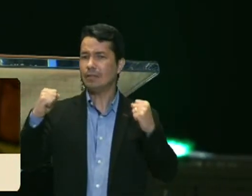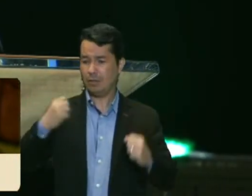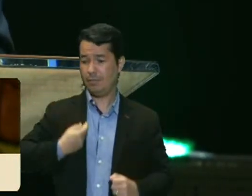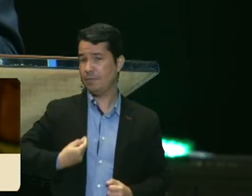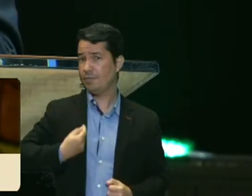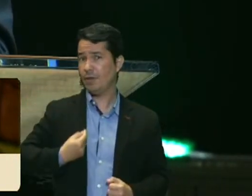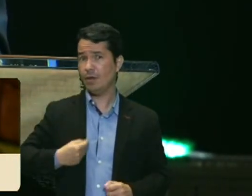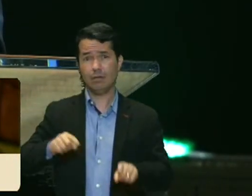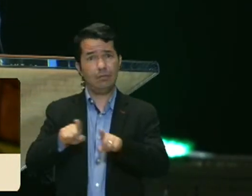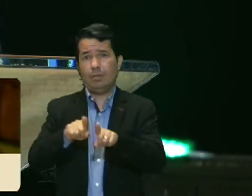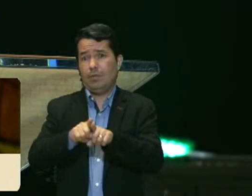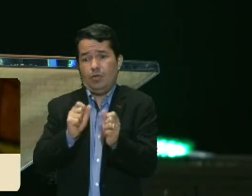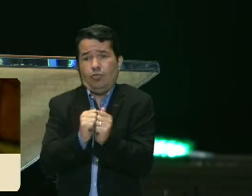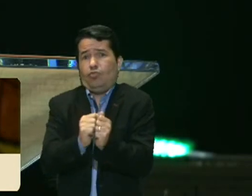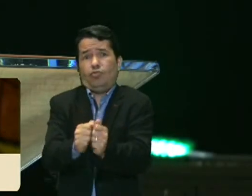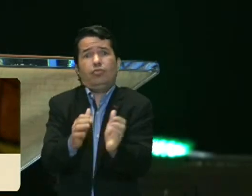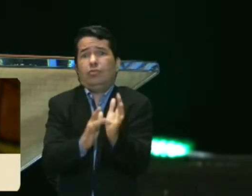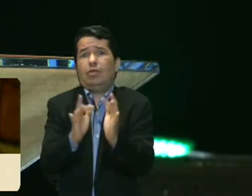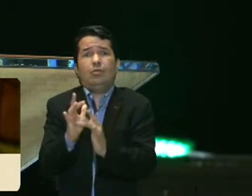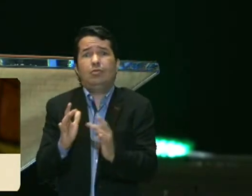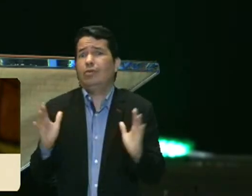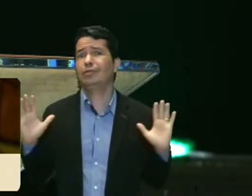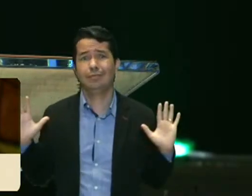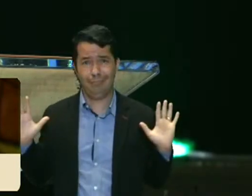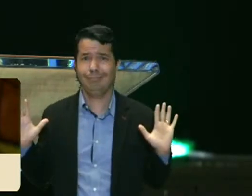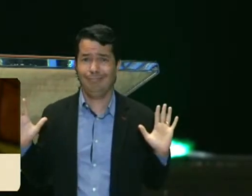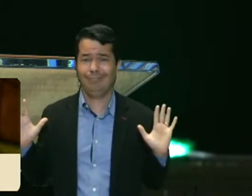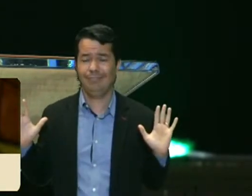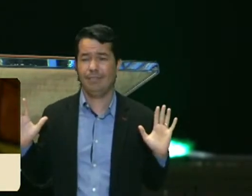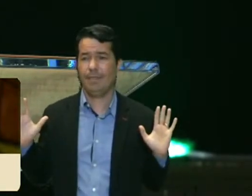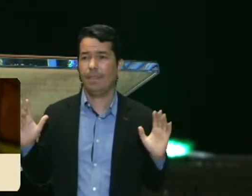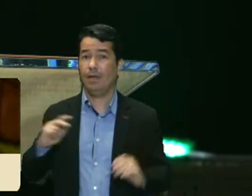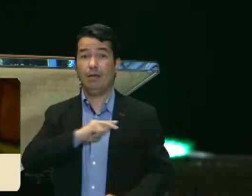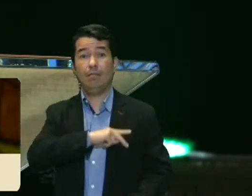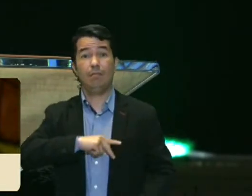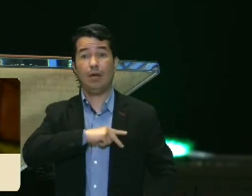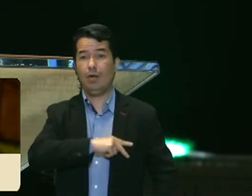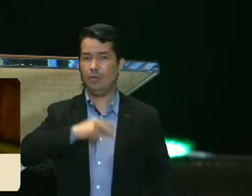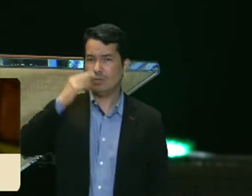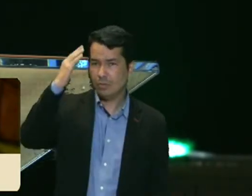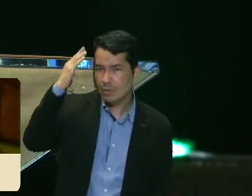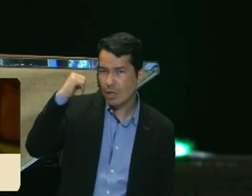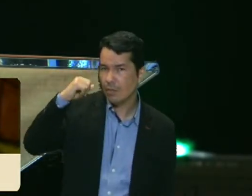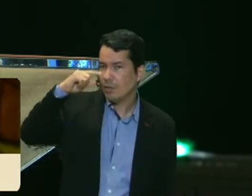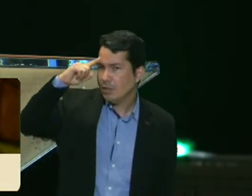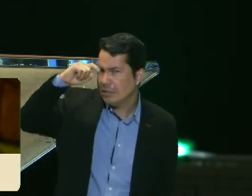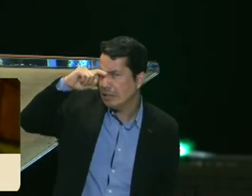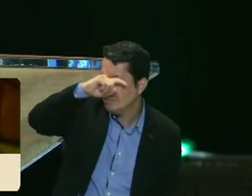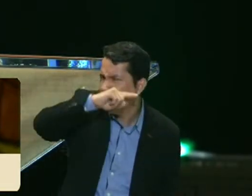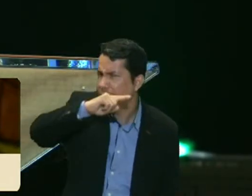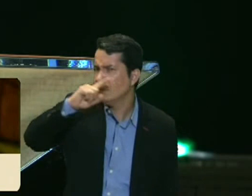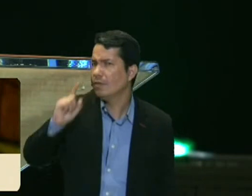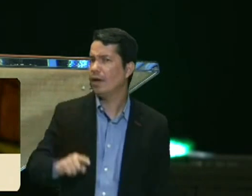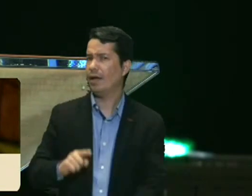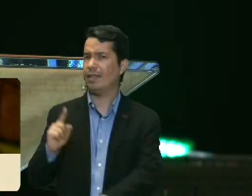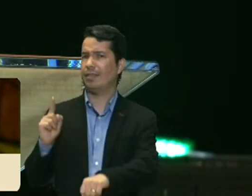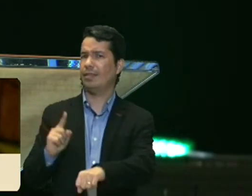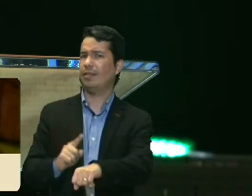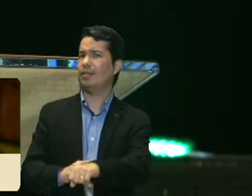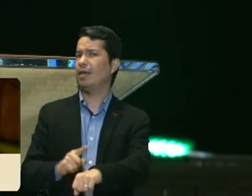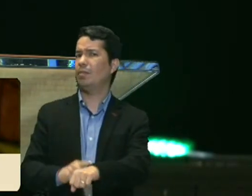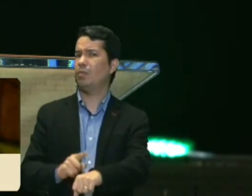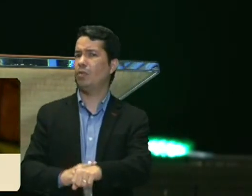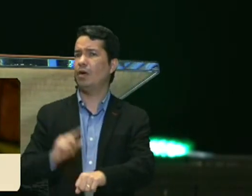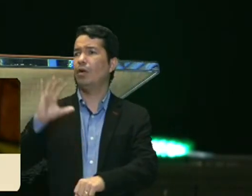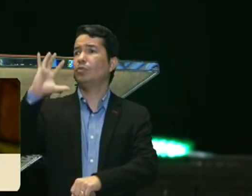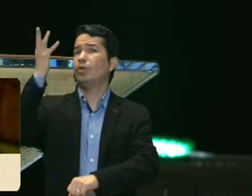esses valores, que ele sabia que aquelas dificuldades, elas eram momentâneas, se comparadas ao eterno peso